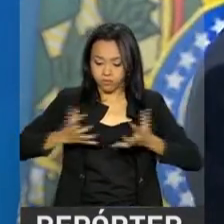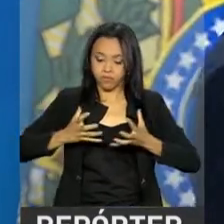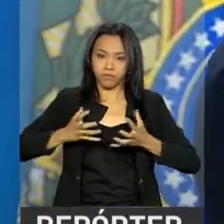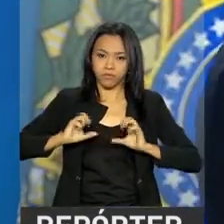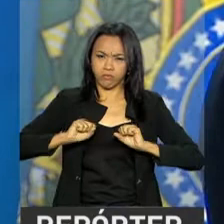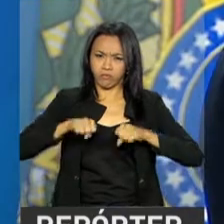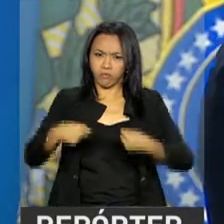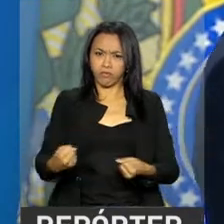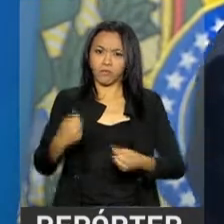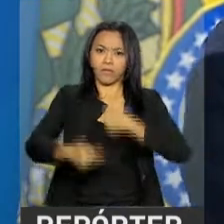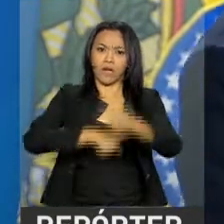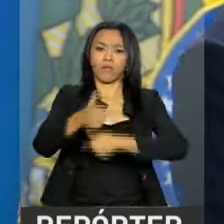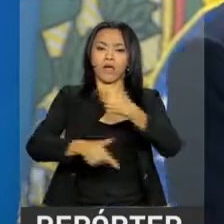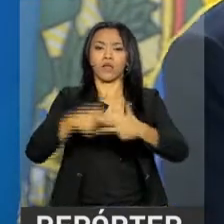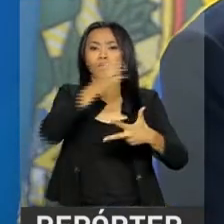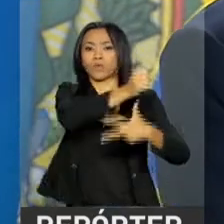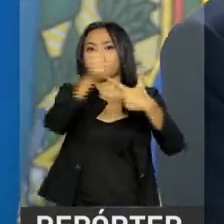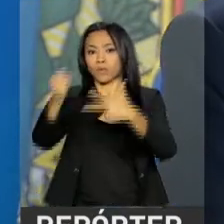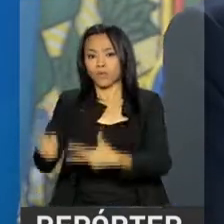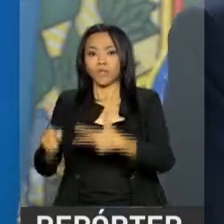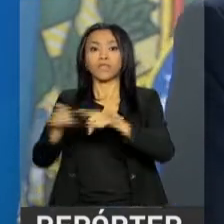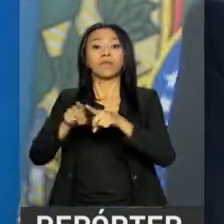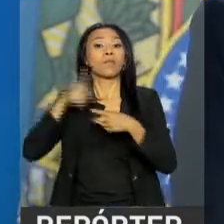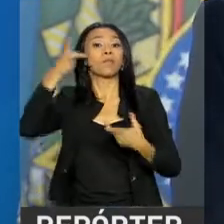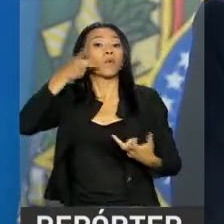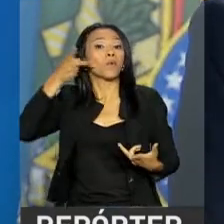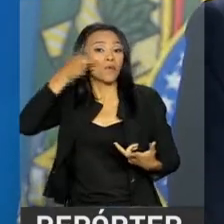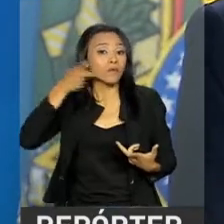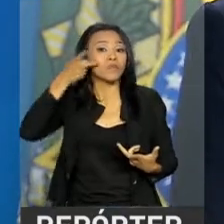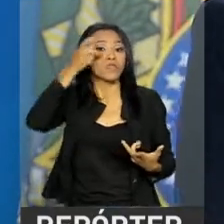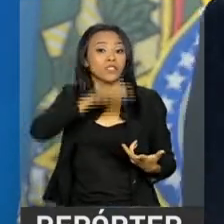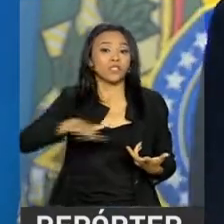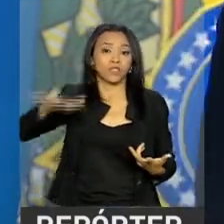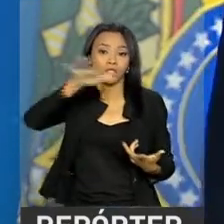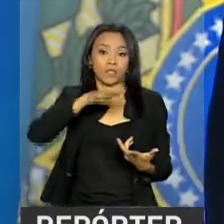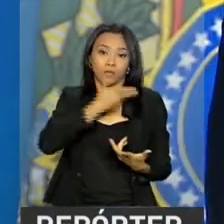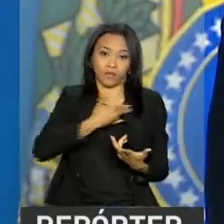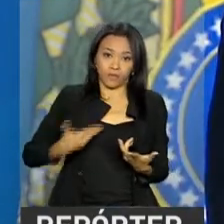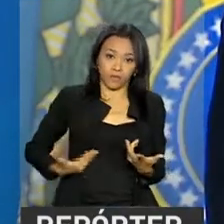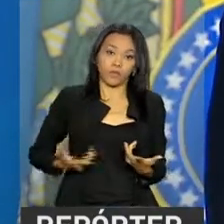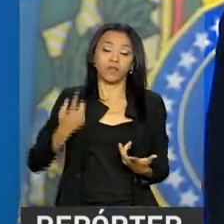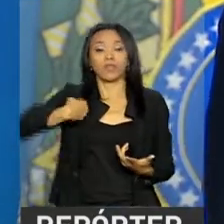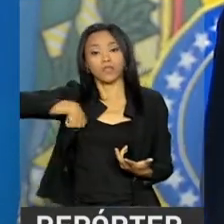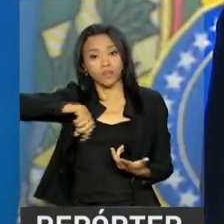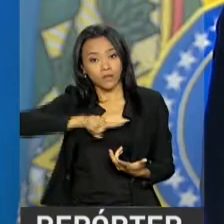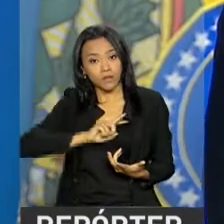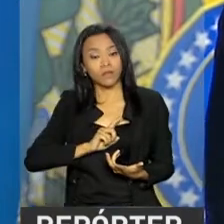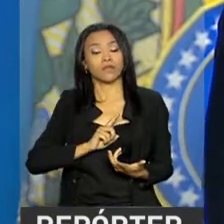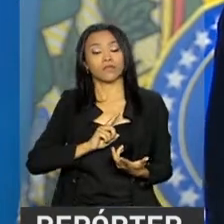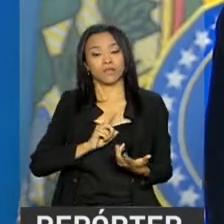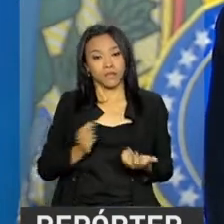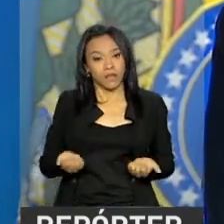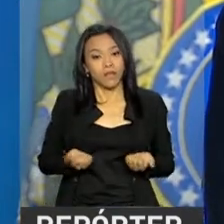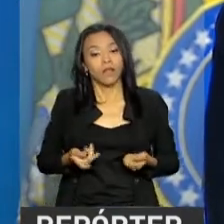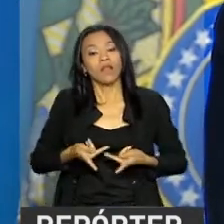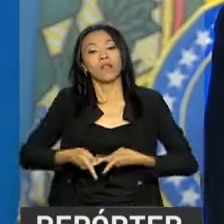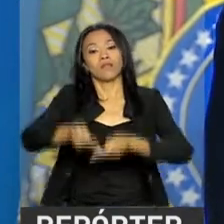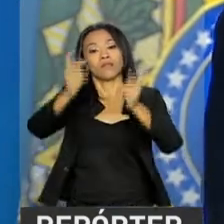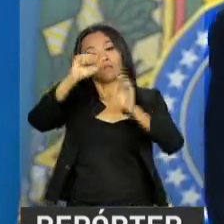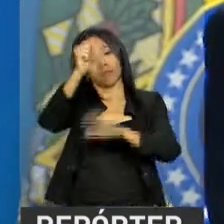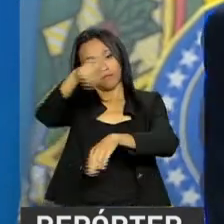e da procuradoria geral da república e nós estamos colocando definitivamente o brasil no século